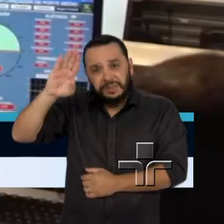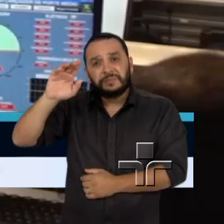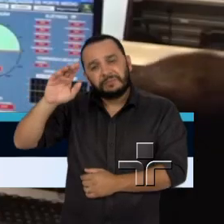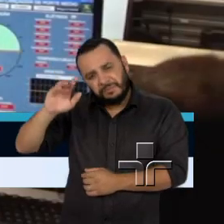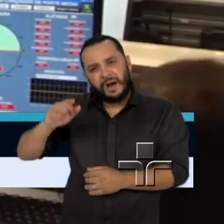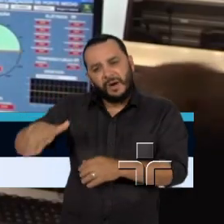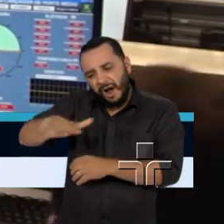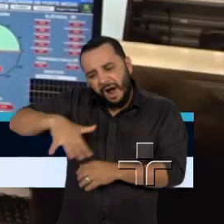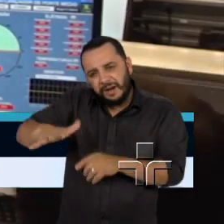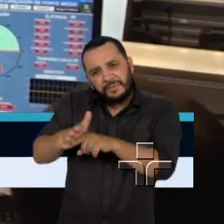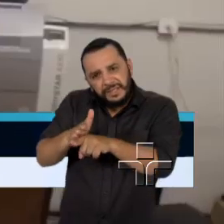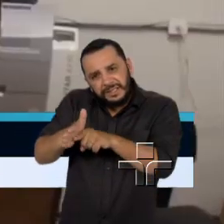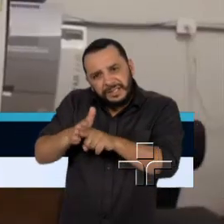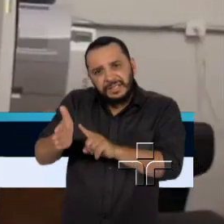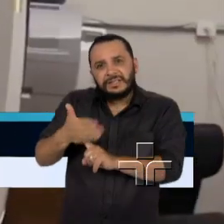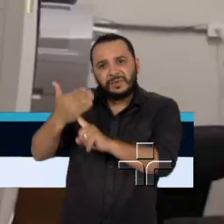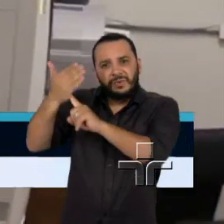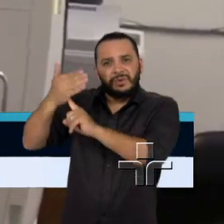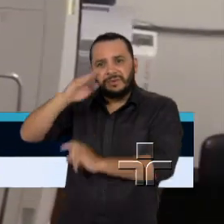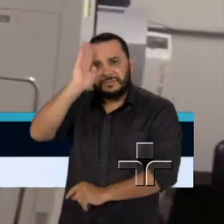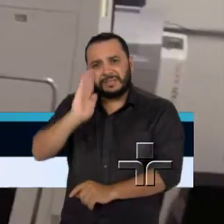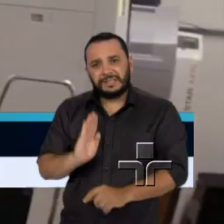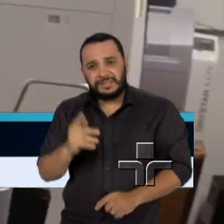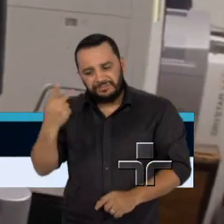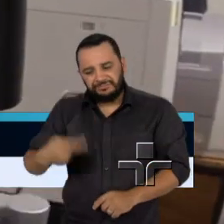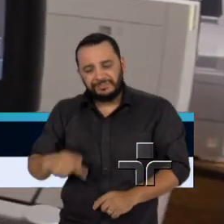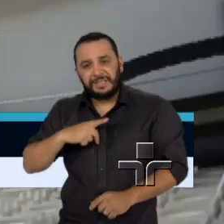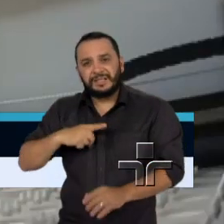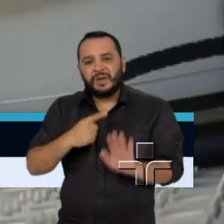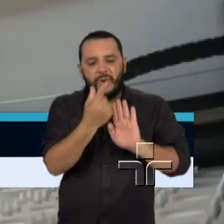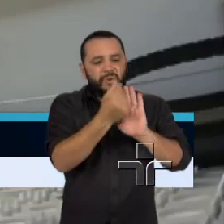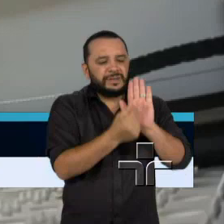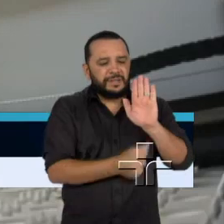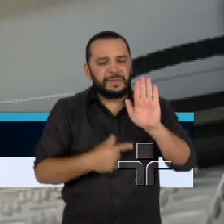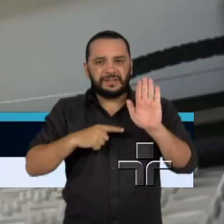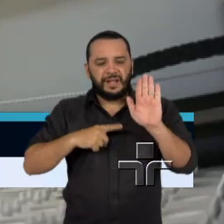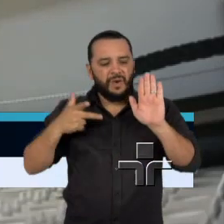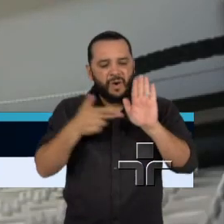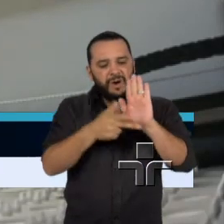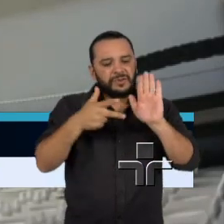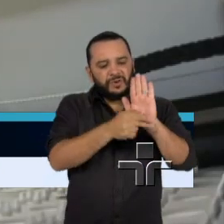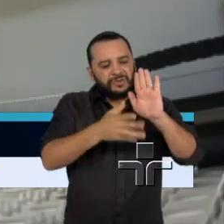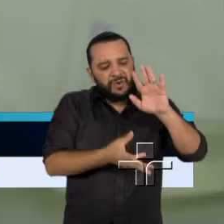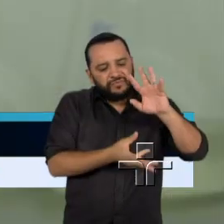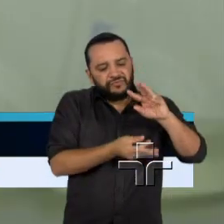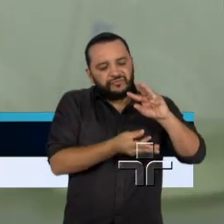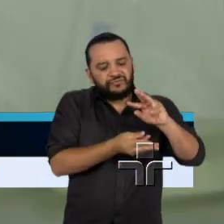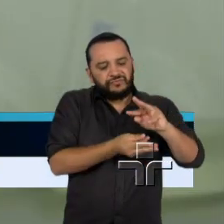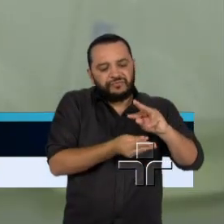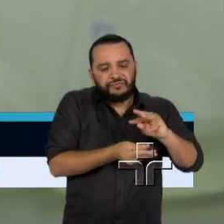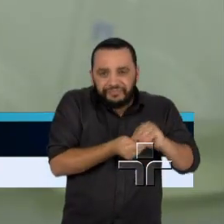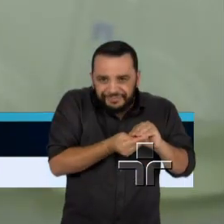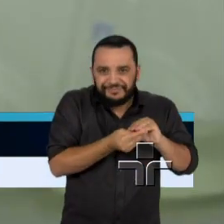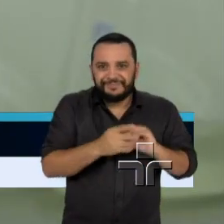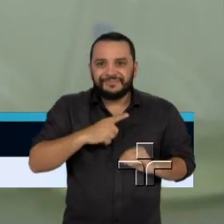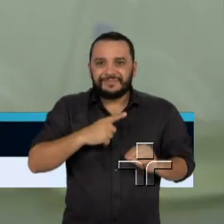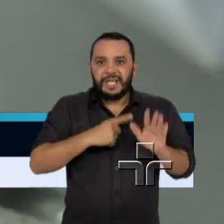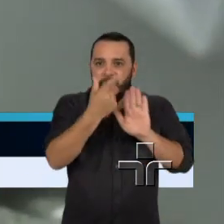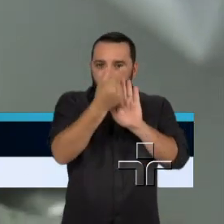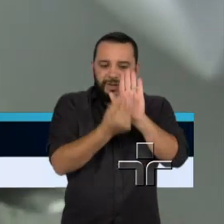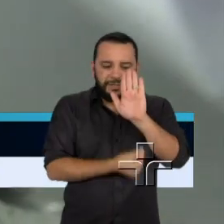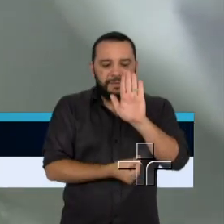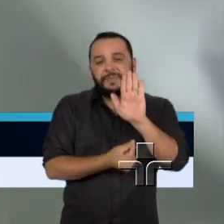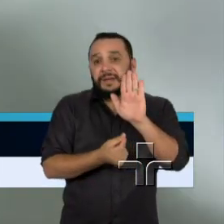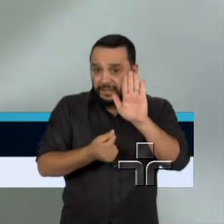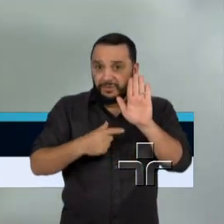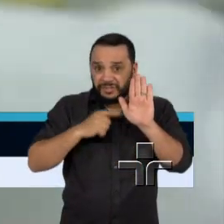pesquisa científica e tecnológica do país, mas seu orçamento vem recebendo cortes desde 2014. O orçamento deste ano é menos da